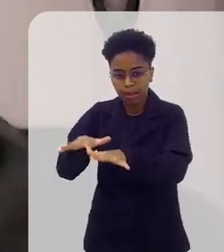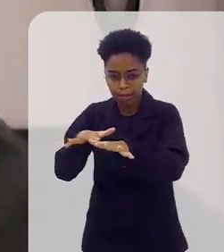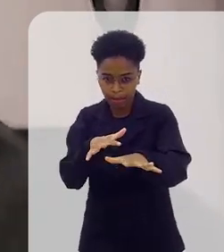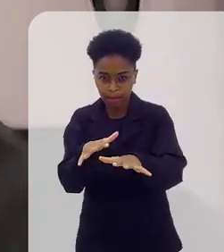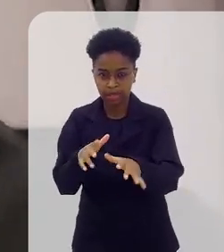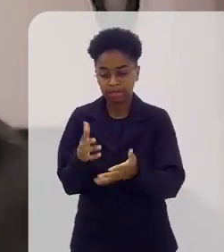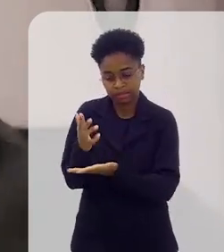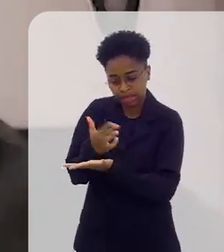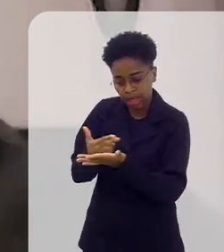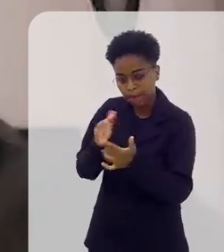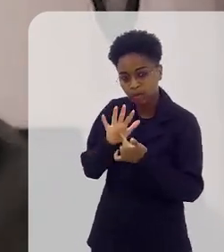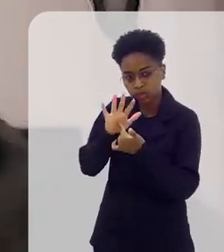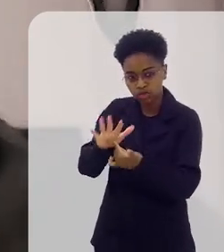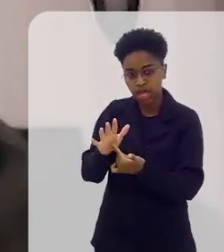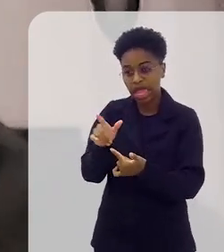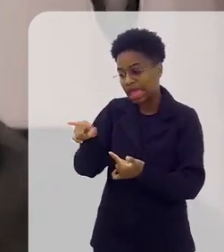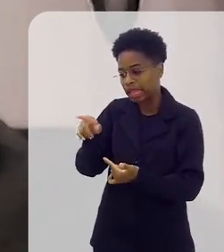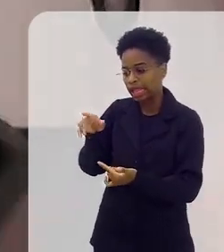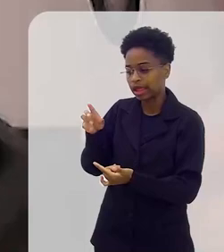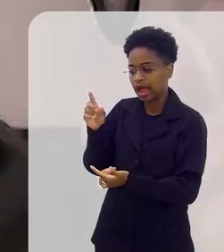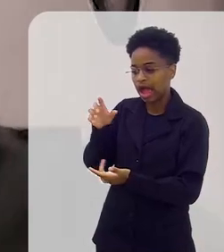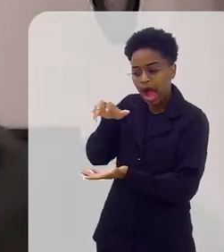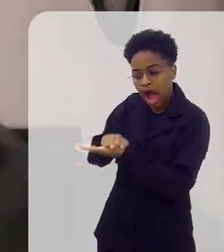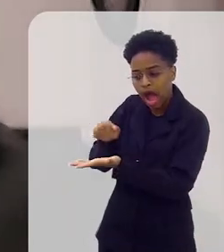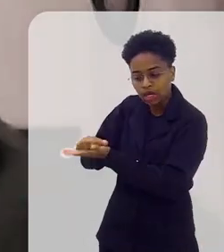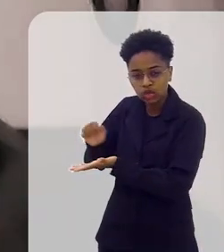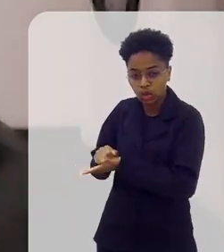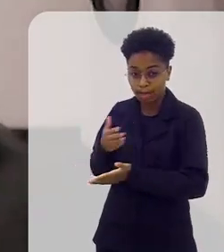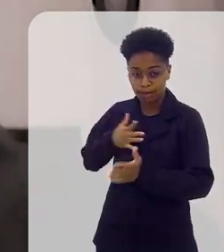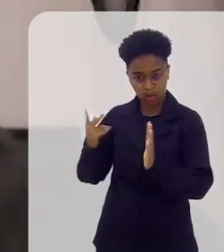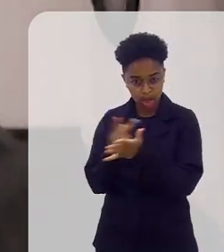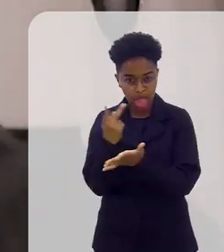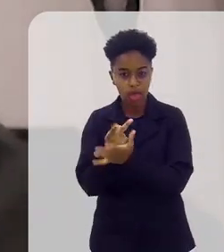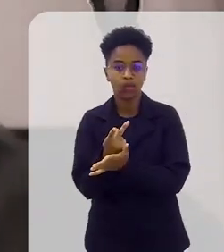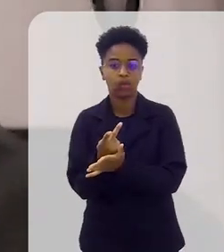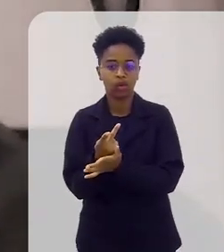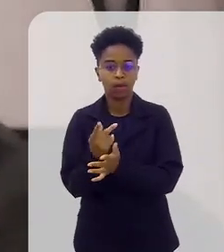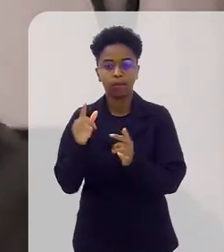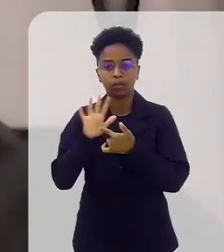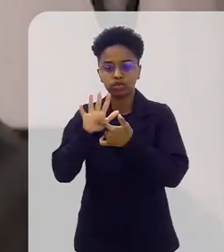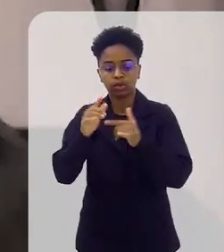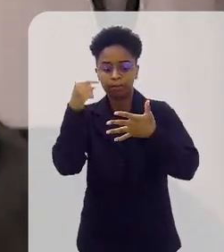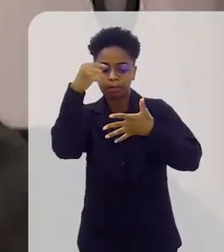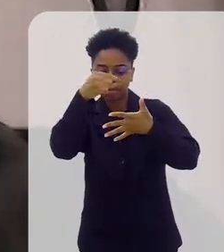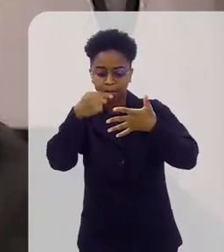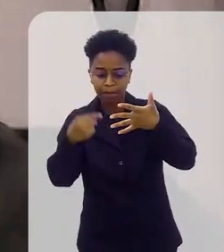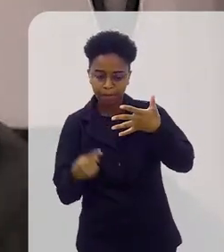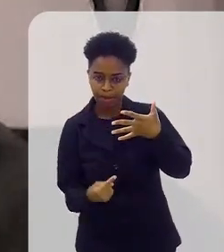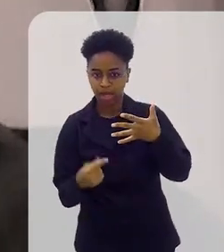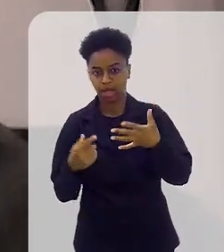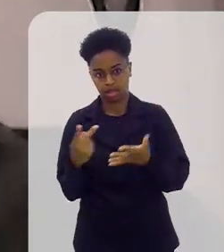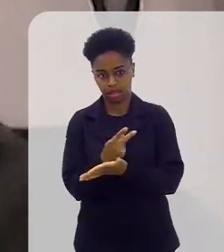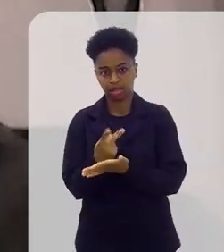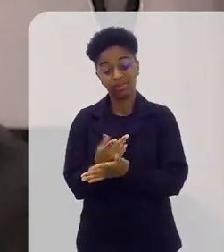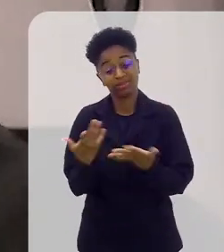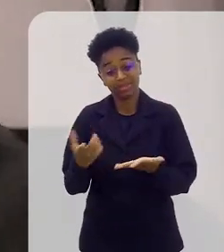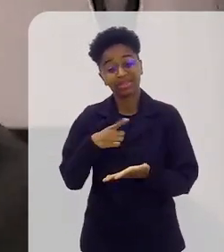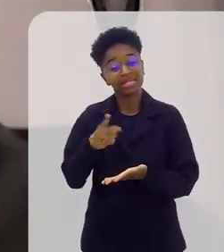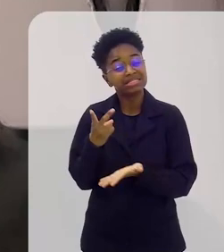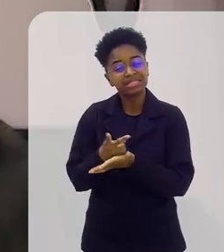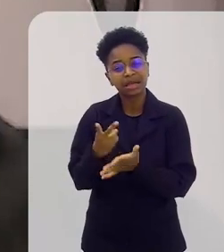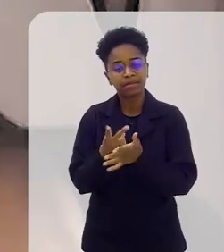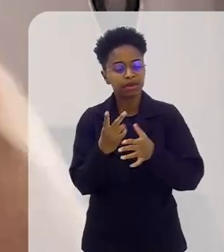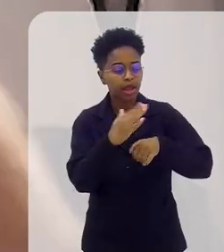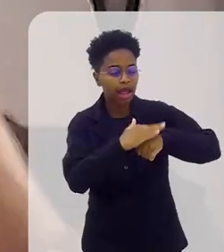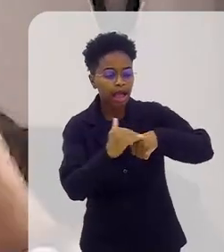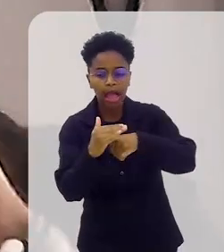ele pegou uma caderneta e anotou todos os meus, entre aspas, erros. E falou: Mauro, você errou aqui, aqui, aqui, aqui, aqui. Então eu sempre